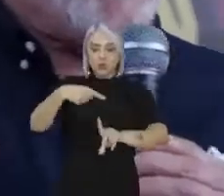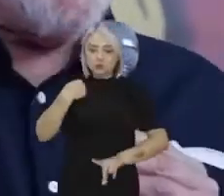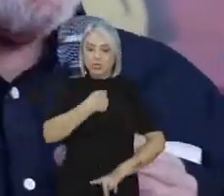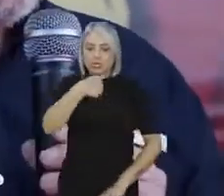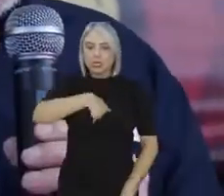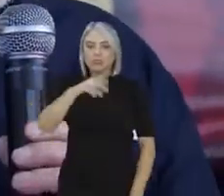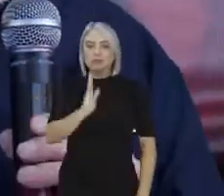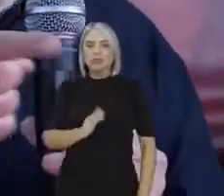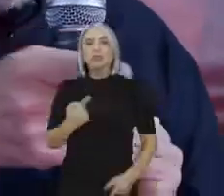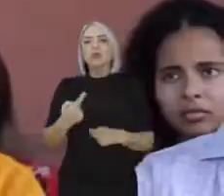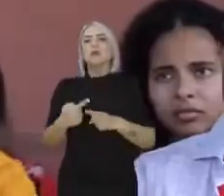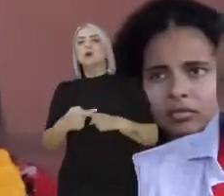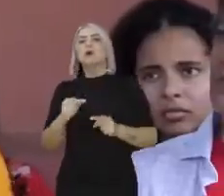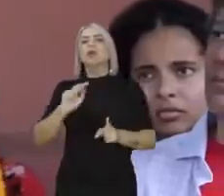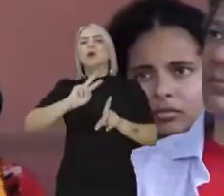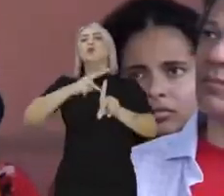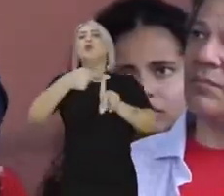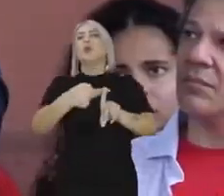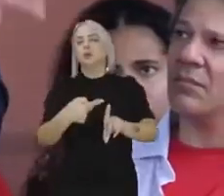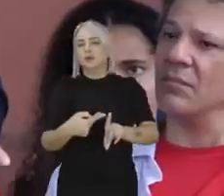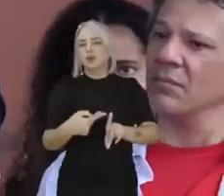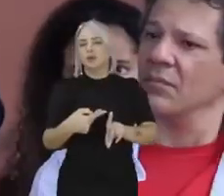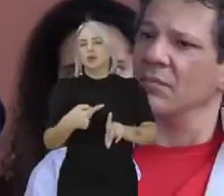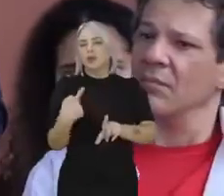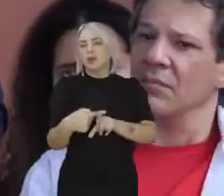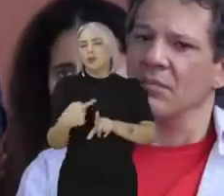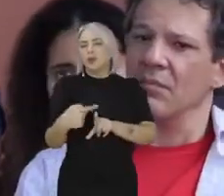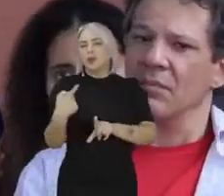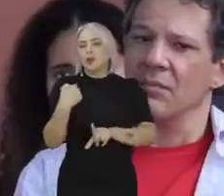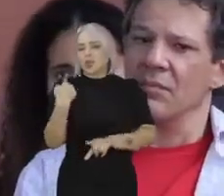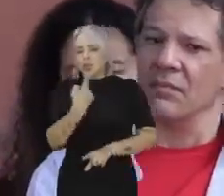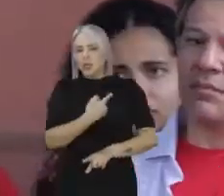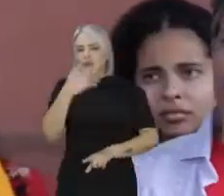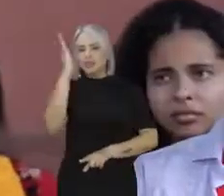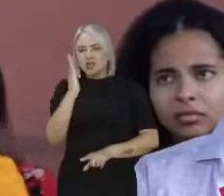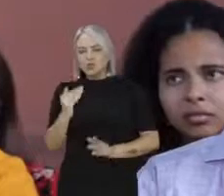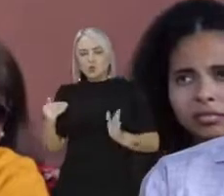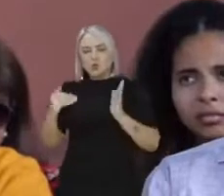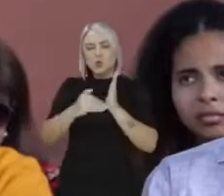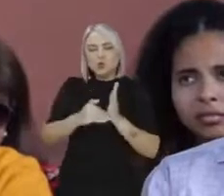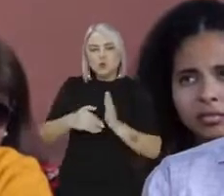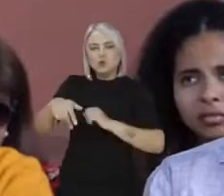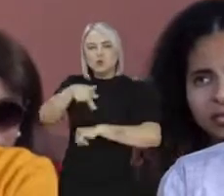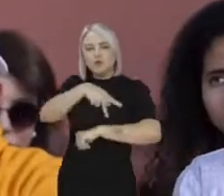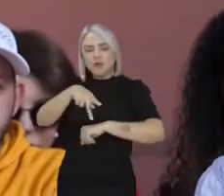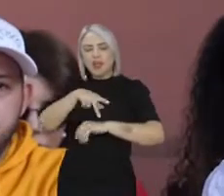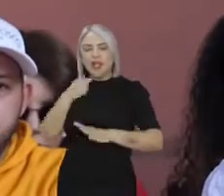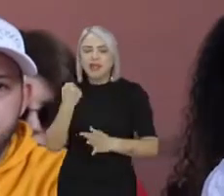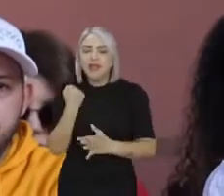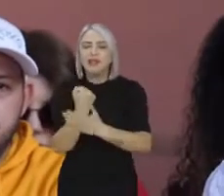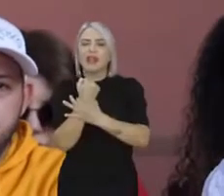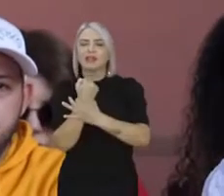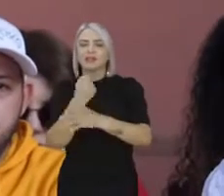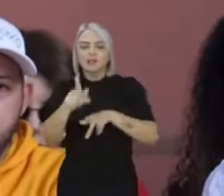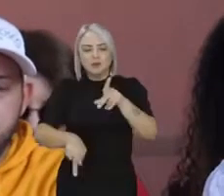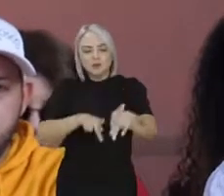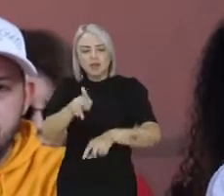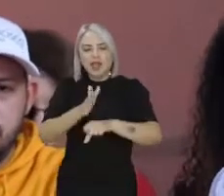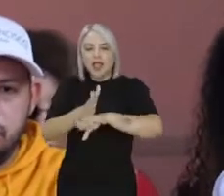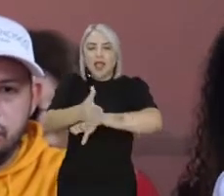da nossa? Porque nós fomos o último país a garantir que o povo tivesse acesso à